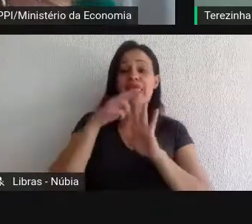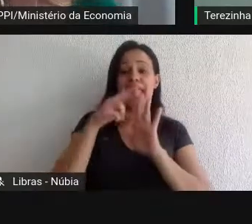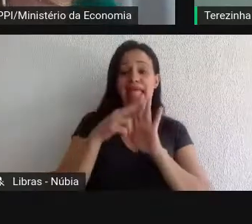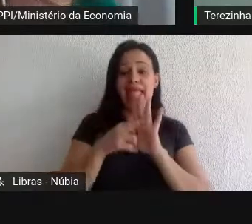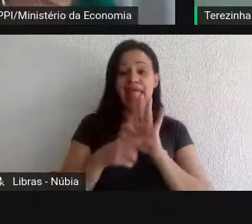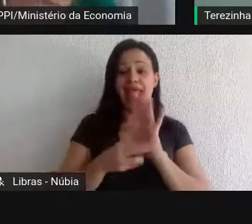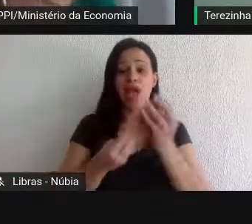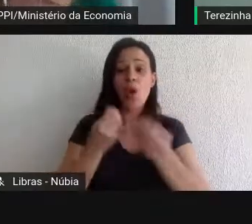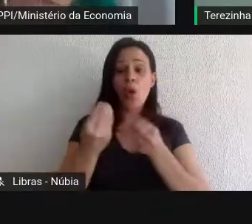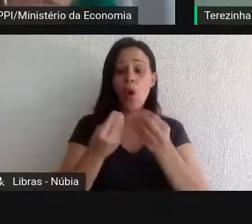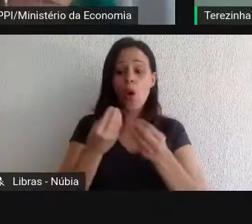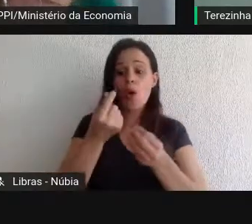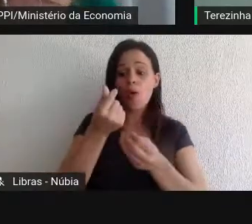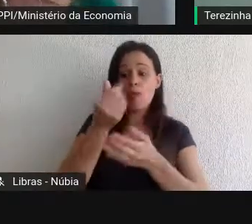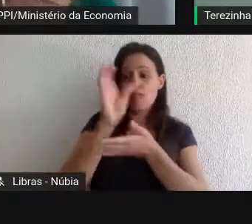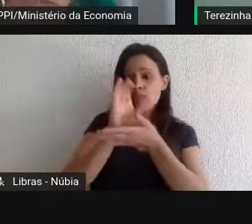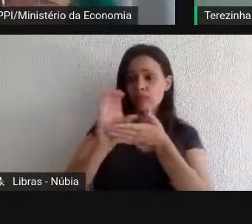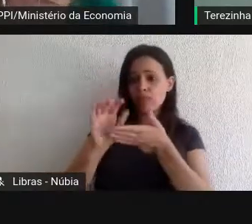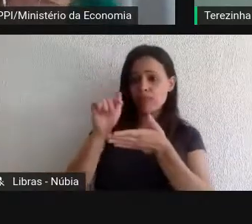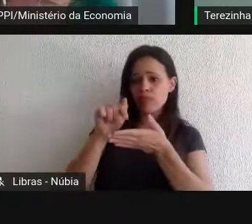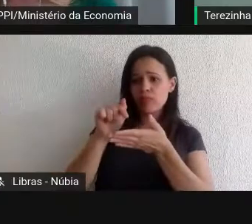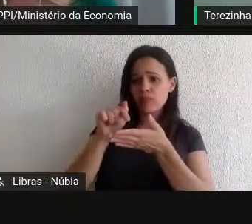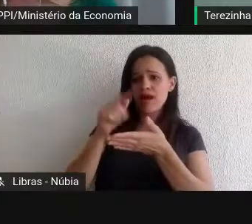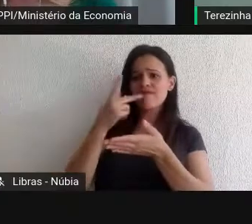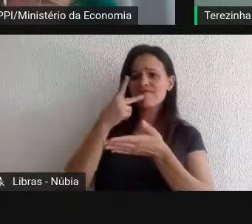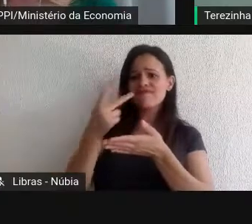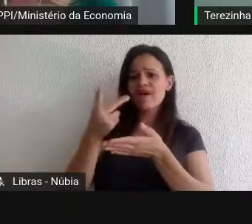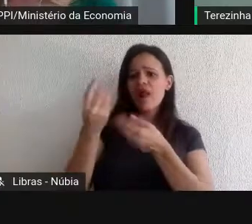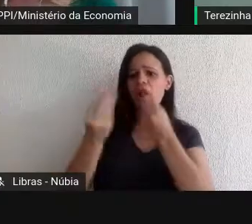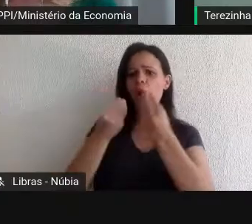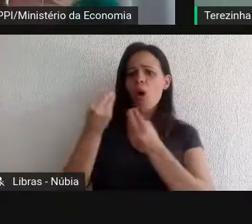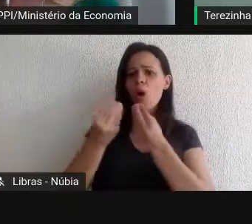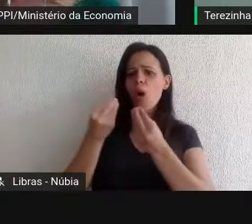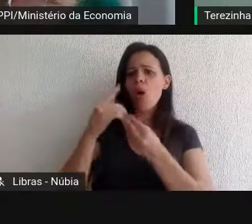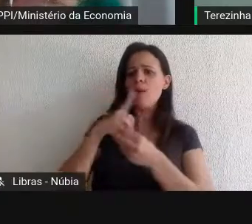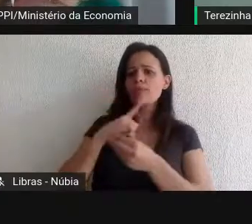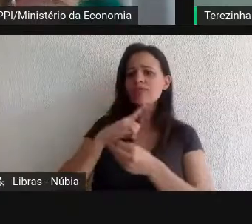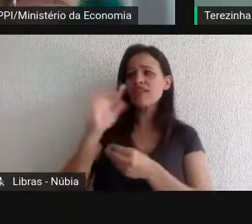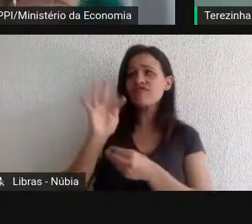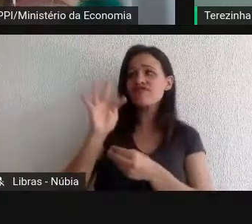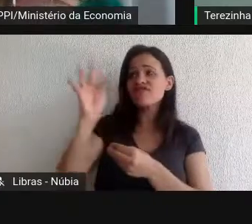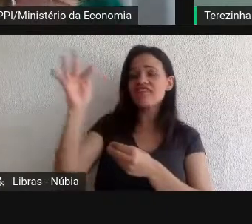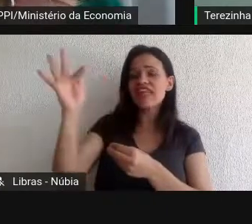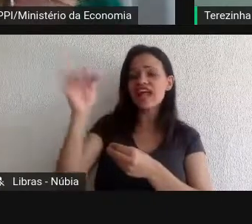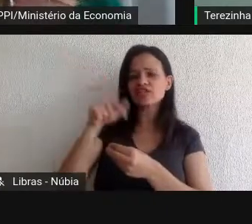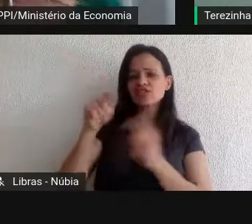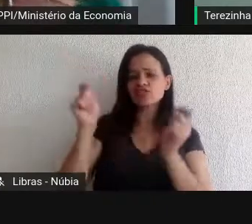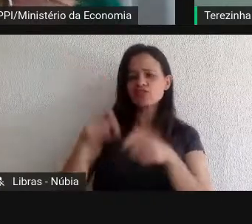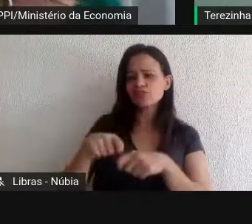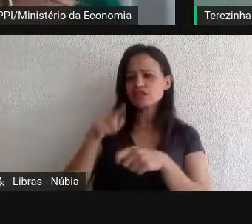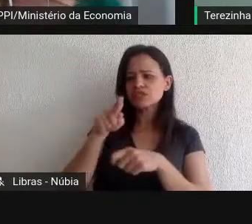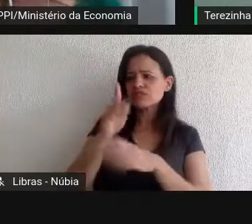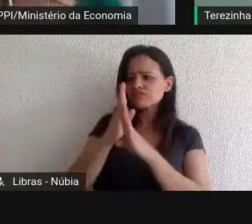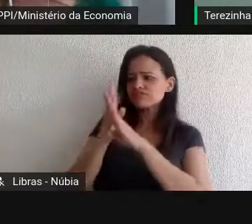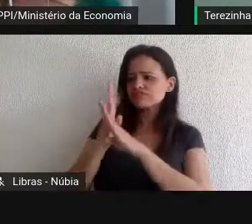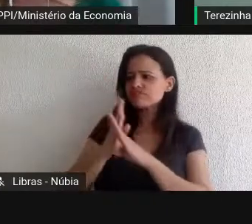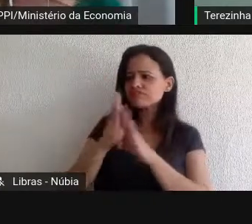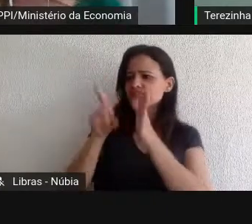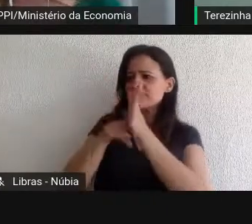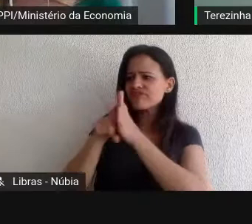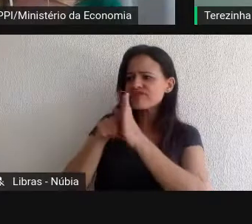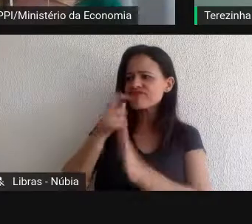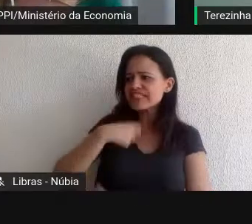de recursos estão bem divididas entre os entes federativos, de forma que possa haver uma fiscalização